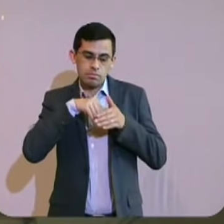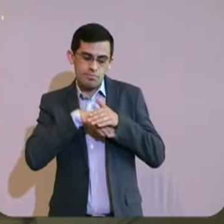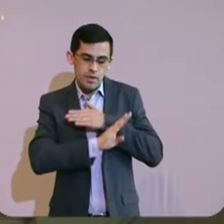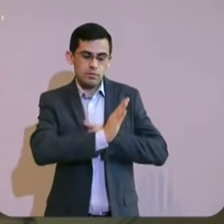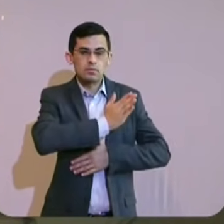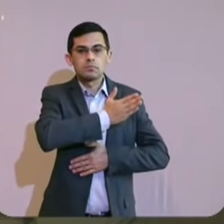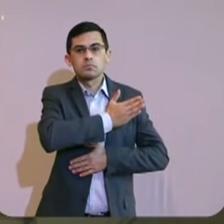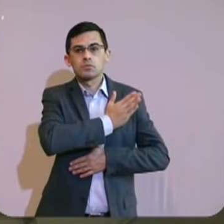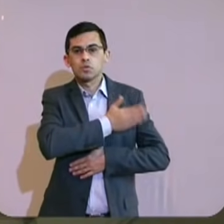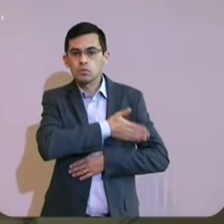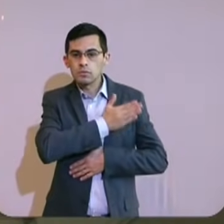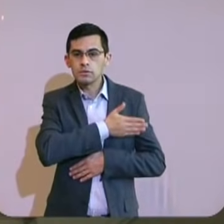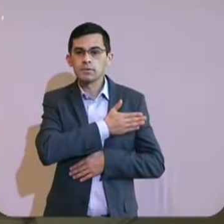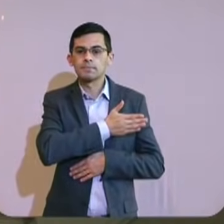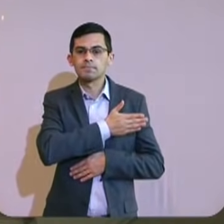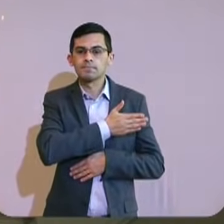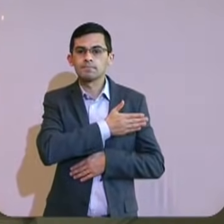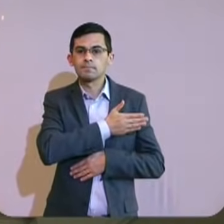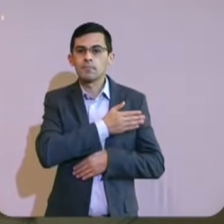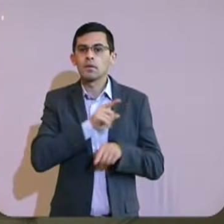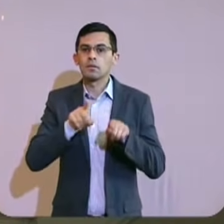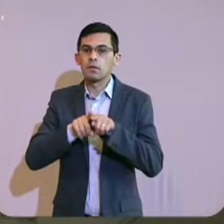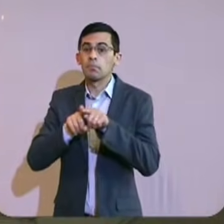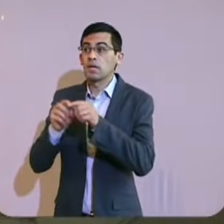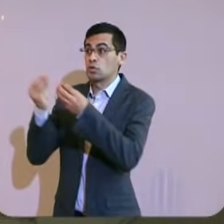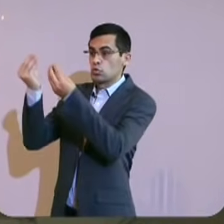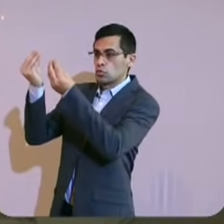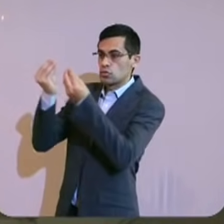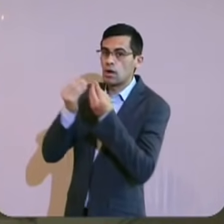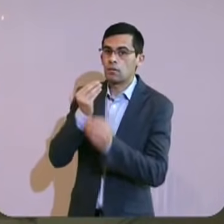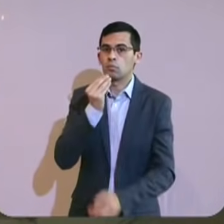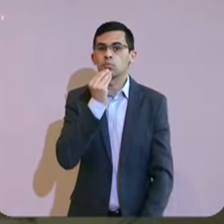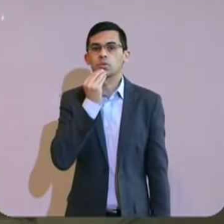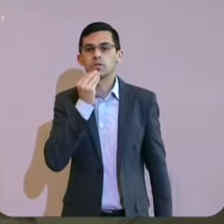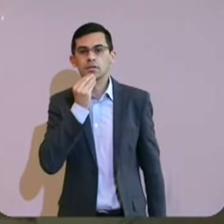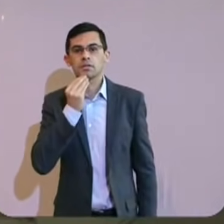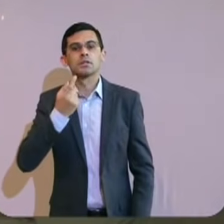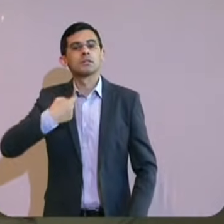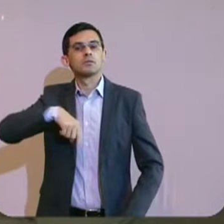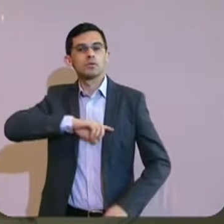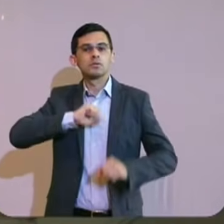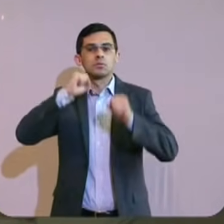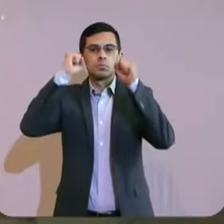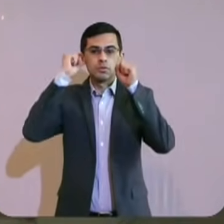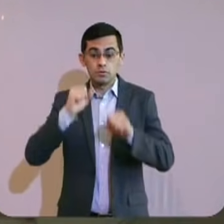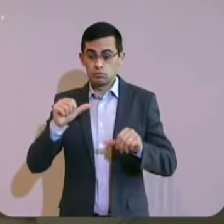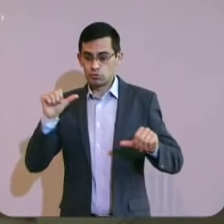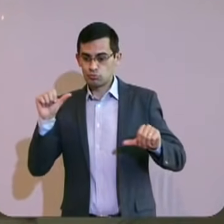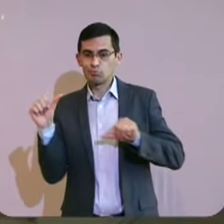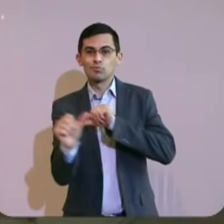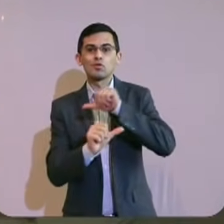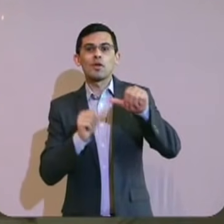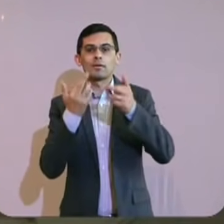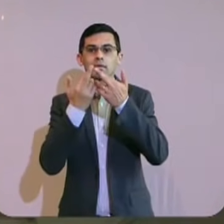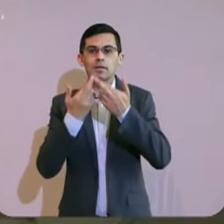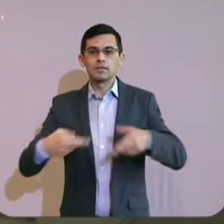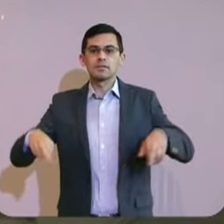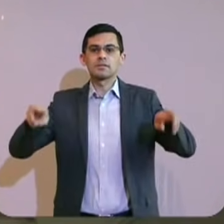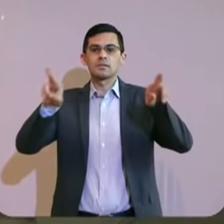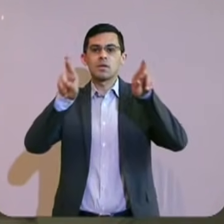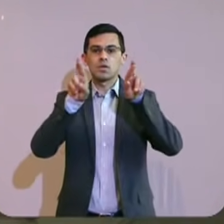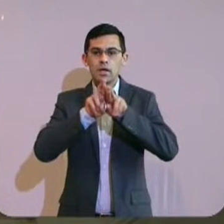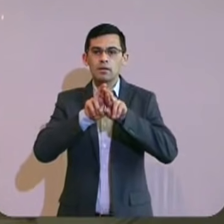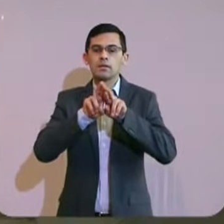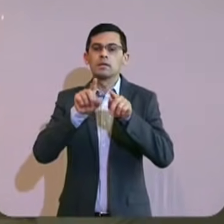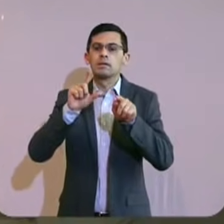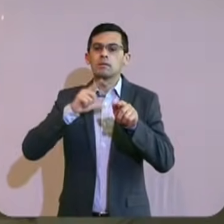coração. E nos dá oportunidades para que nós possamos corrigir, restaurar e